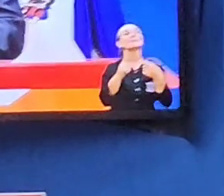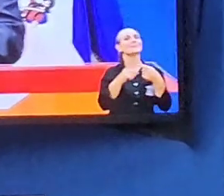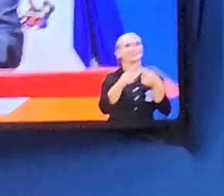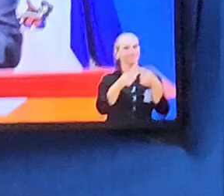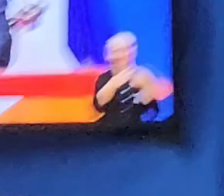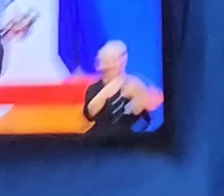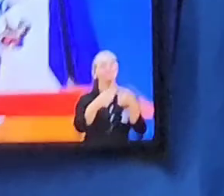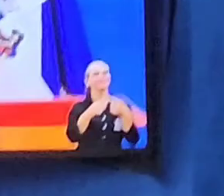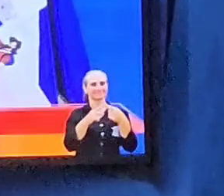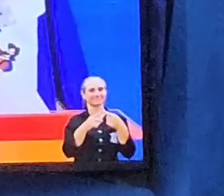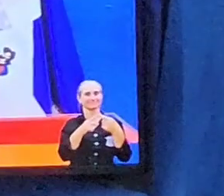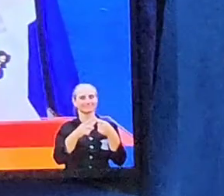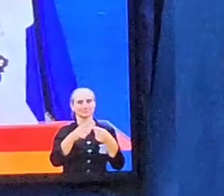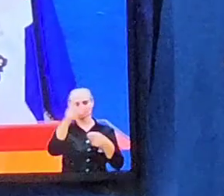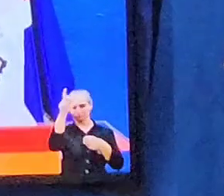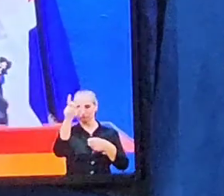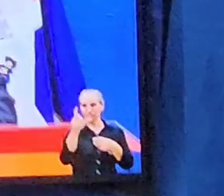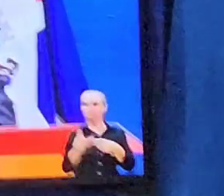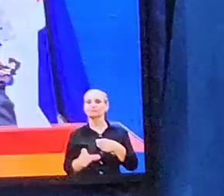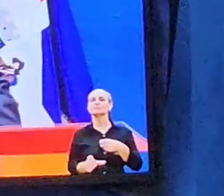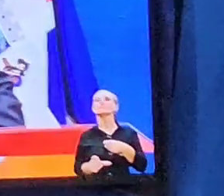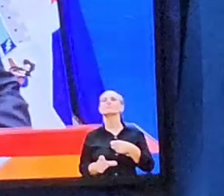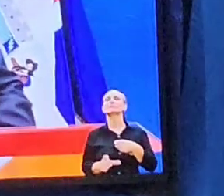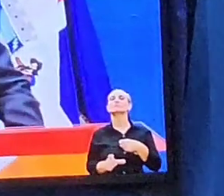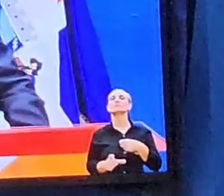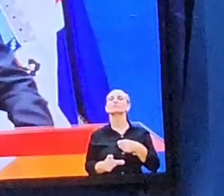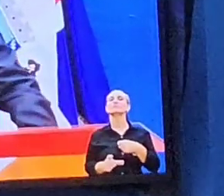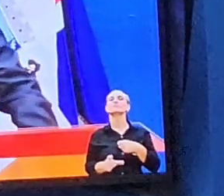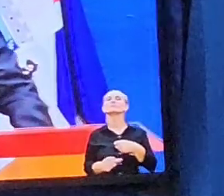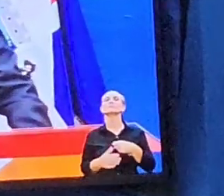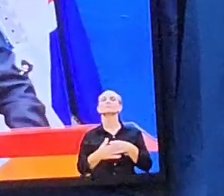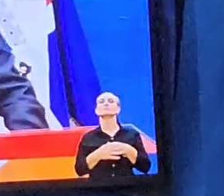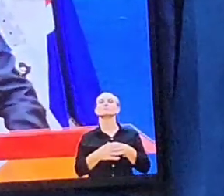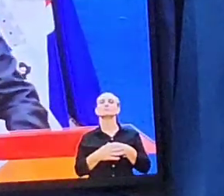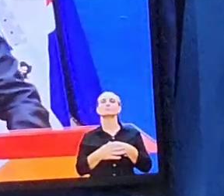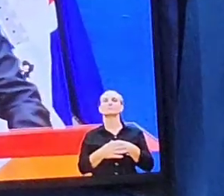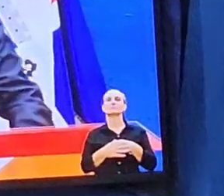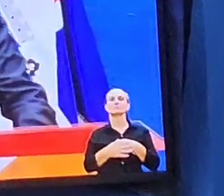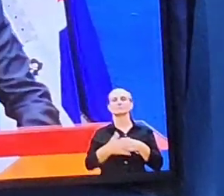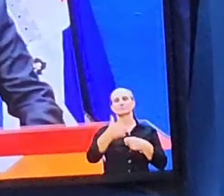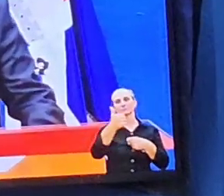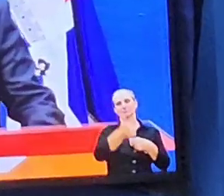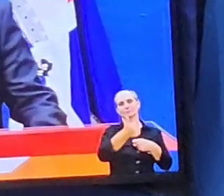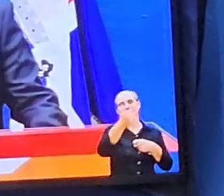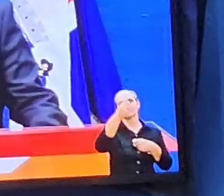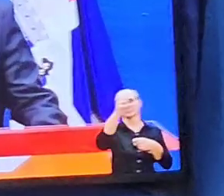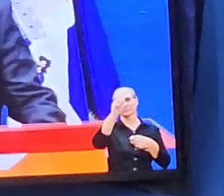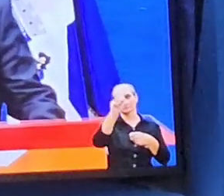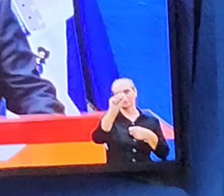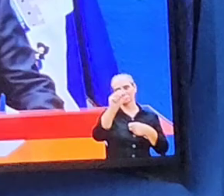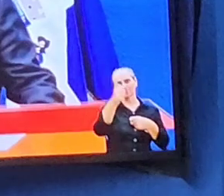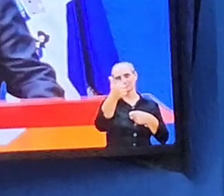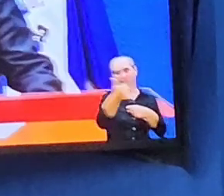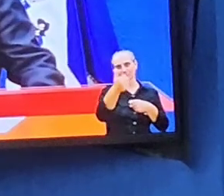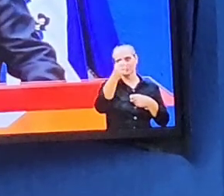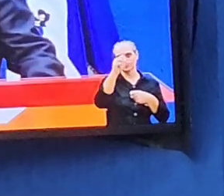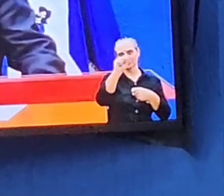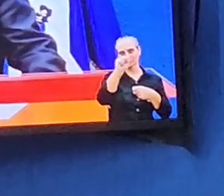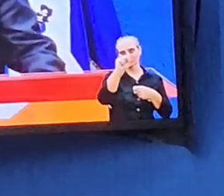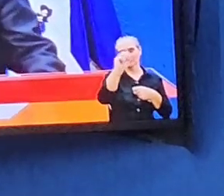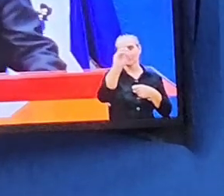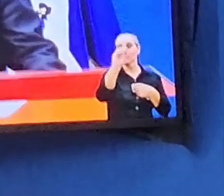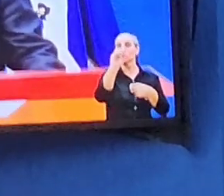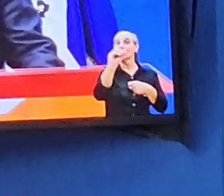Primeiro, eu queria me colocar no lugar dos 180, praticamente 180